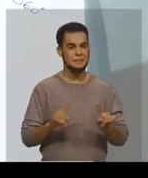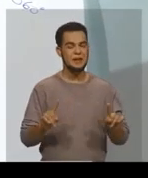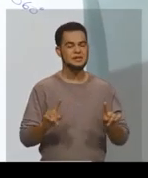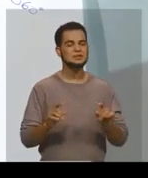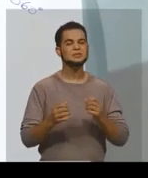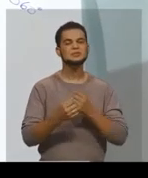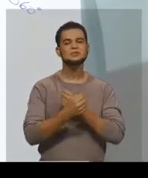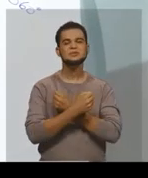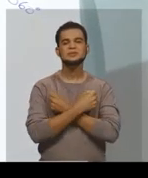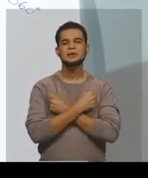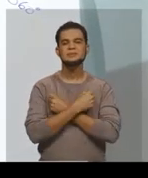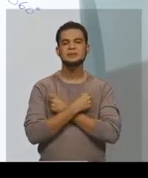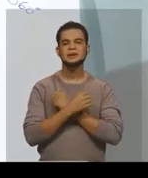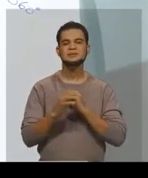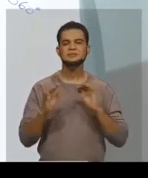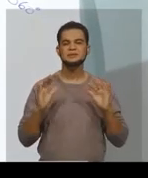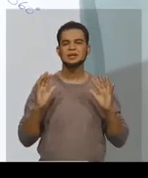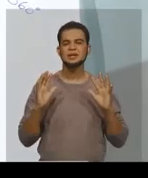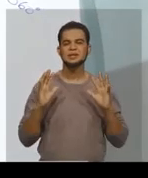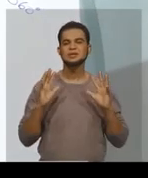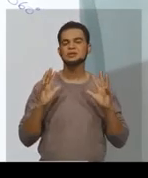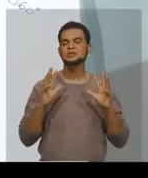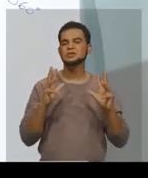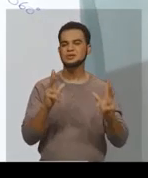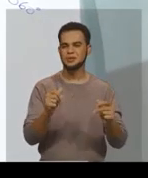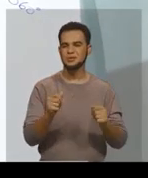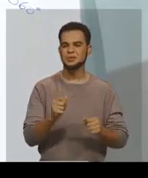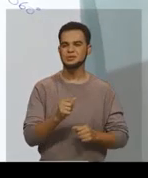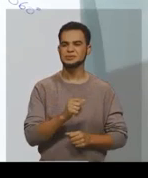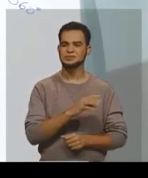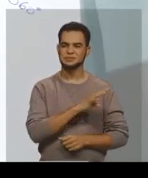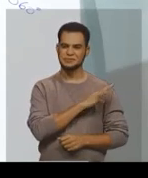para todos do 4º ano.